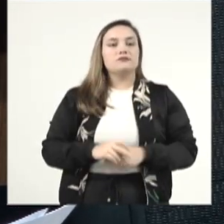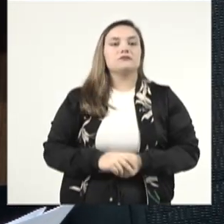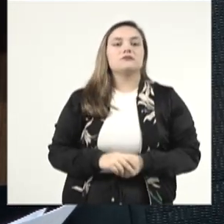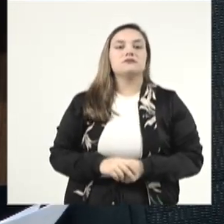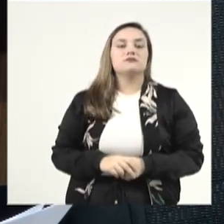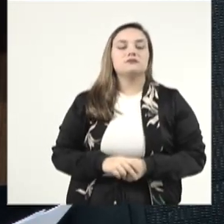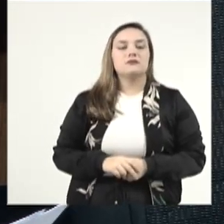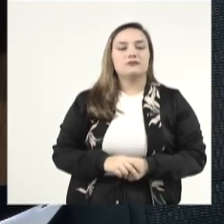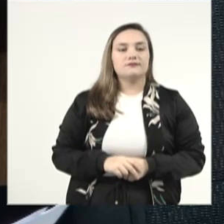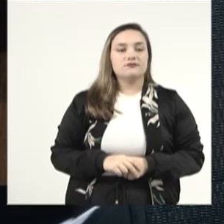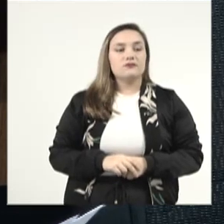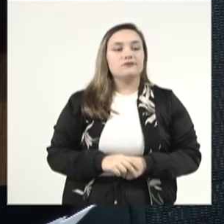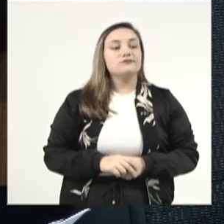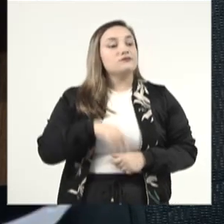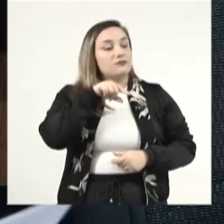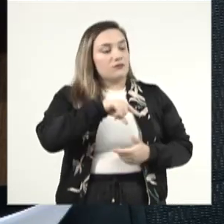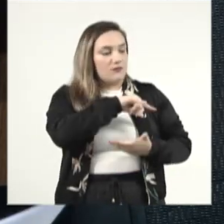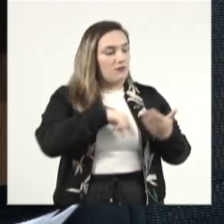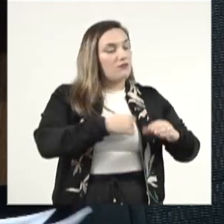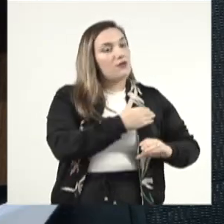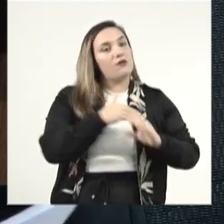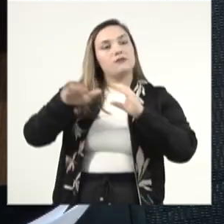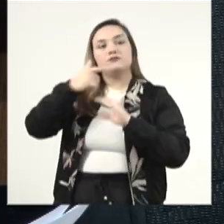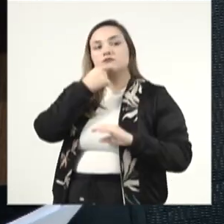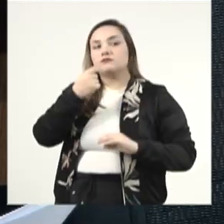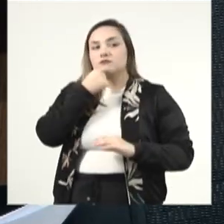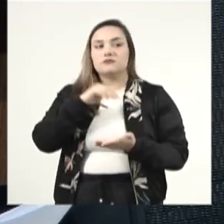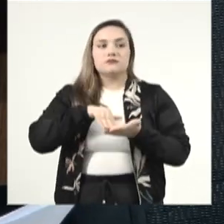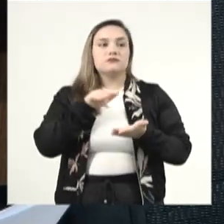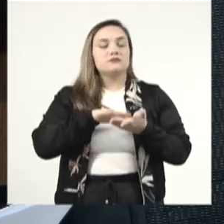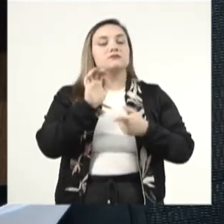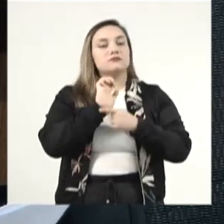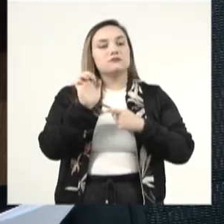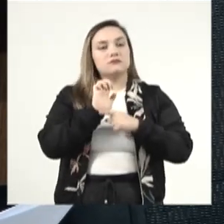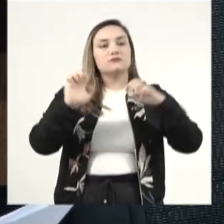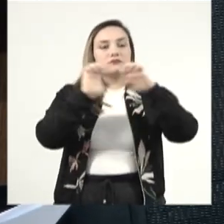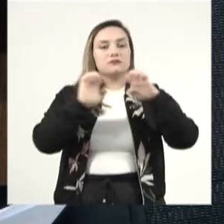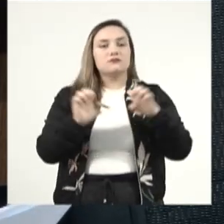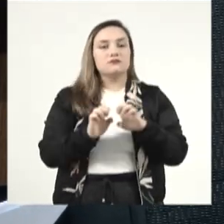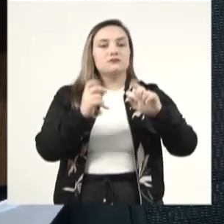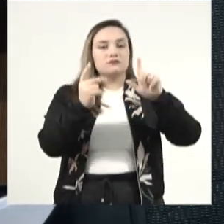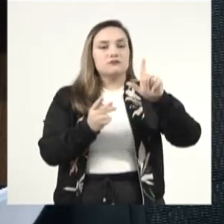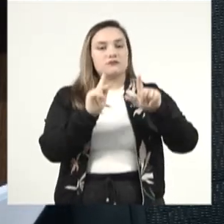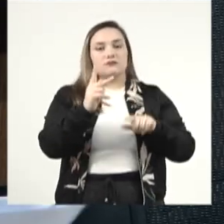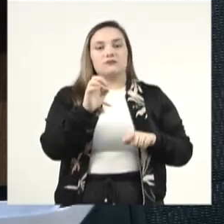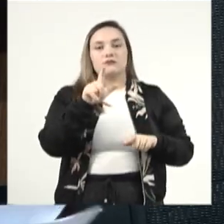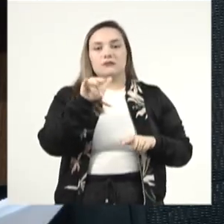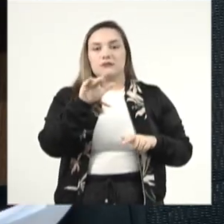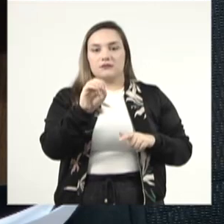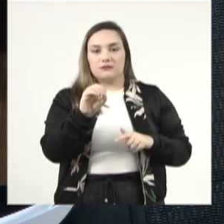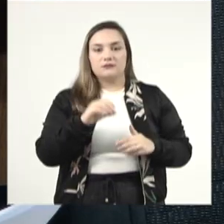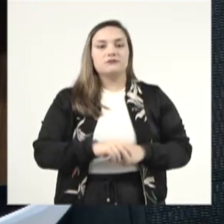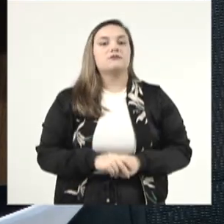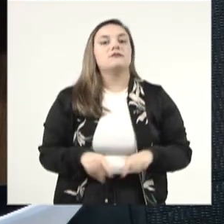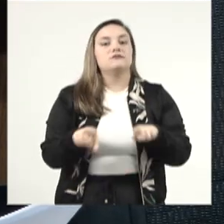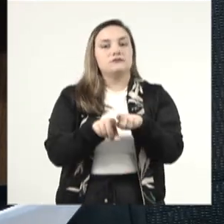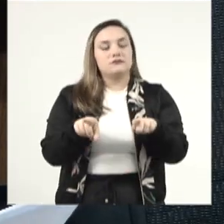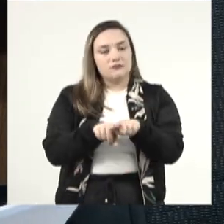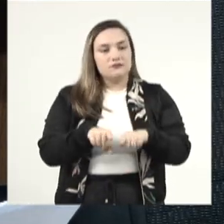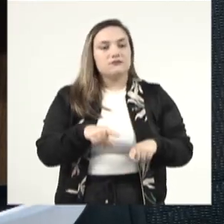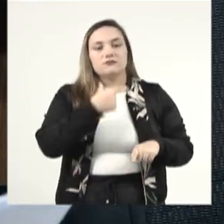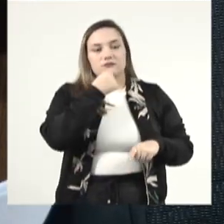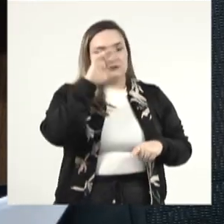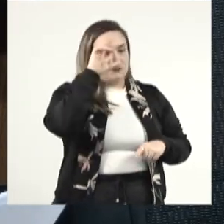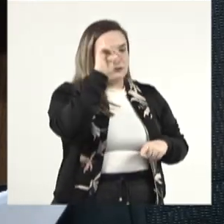seja encaminhado expediente deste Poder Legislativo ao excelentíssimo senhor secretário de Estado de Infraestrutura e Logística, Hélio Pelufo Filho, e ao excelentíssimo